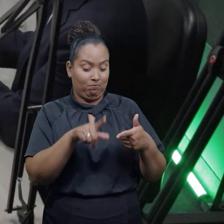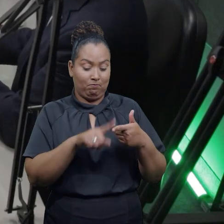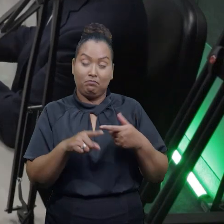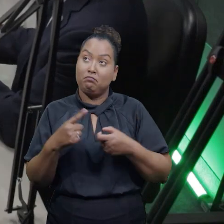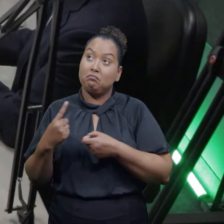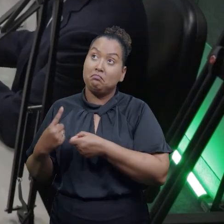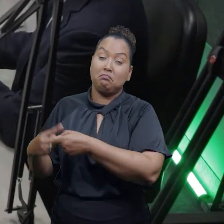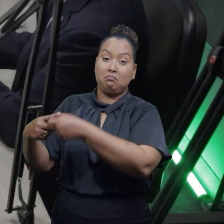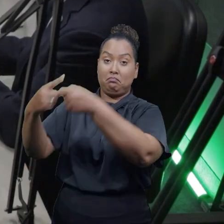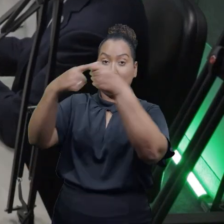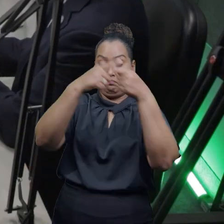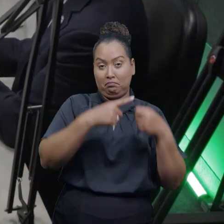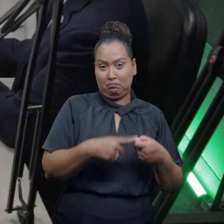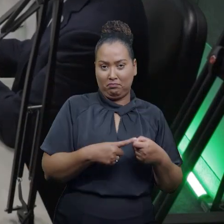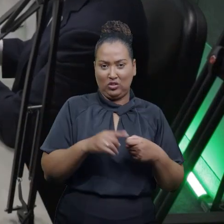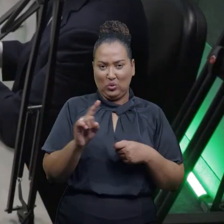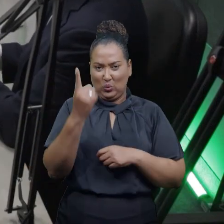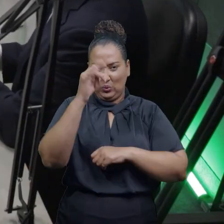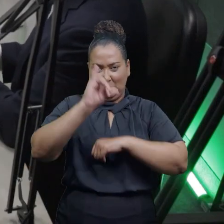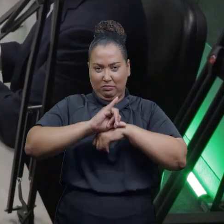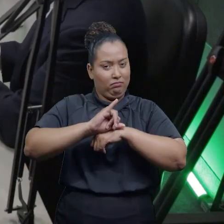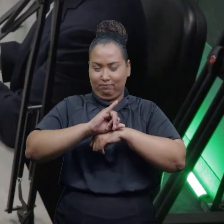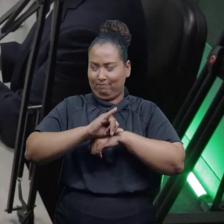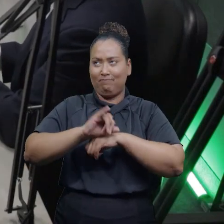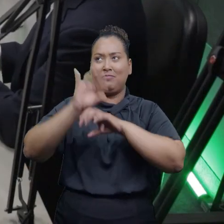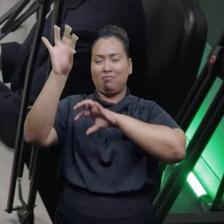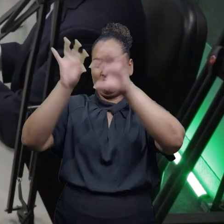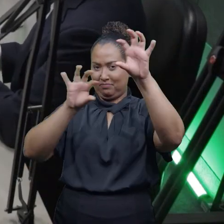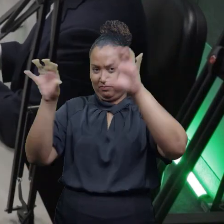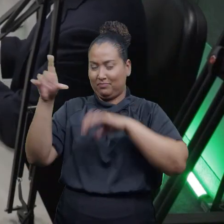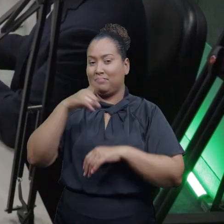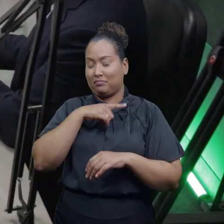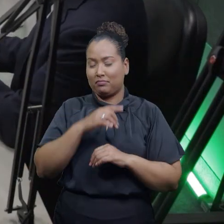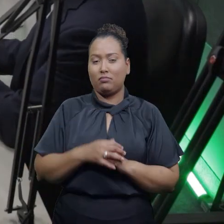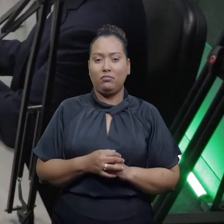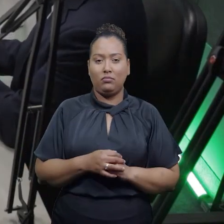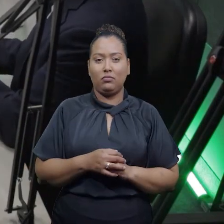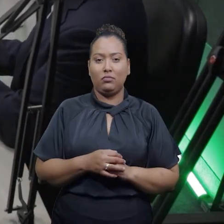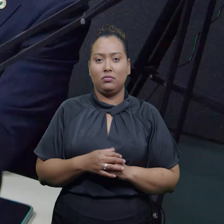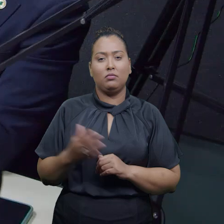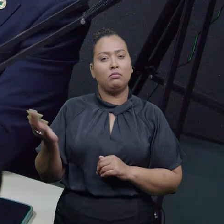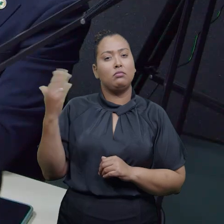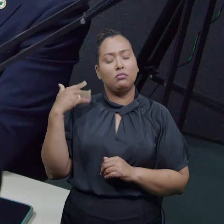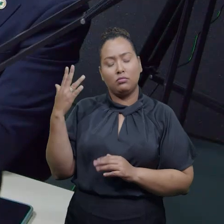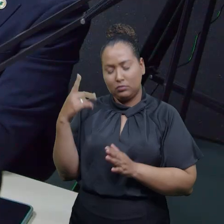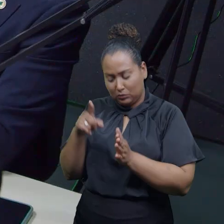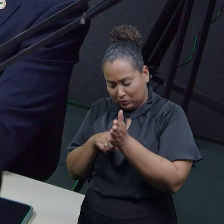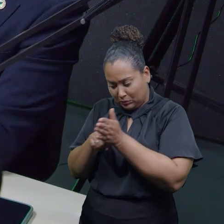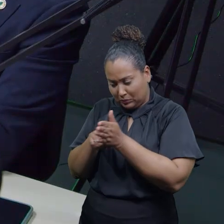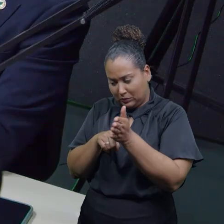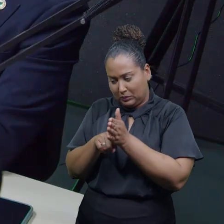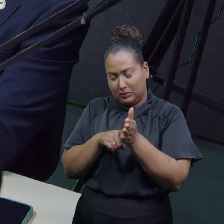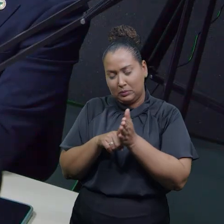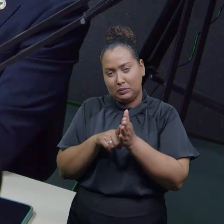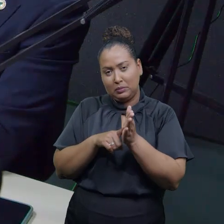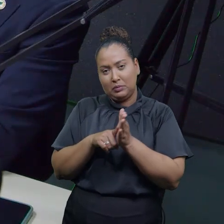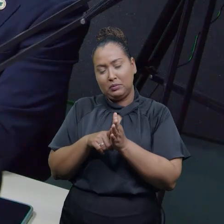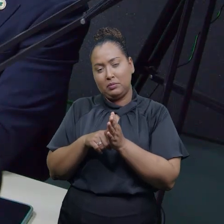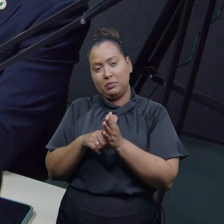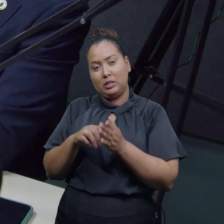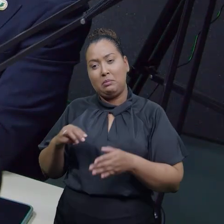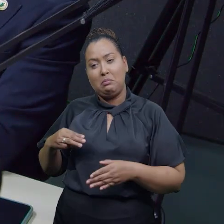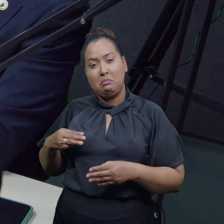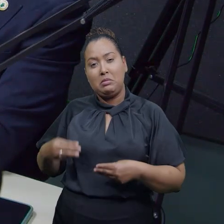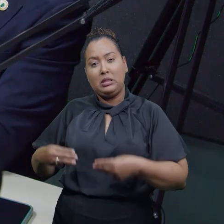problema nos diversos municípios, não só em capitais. Tem um dado que consta da última cartilha do Ministério